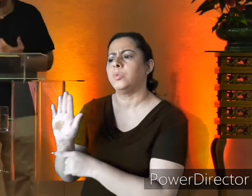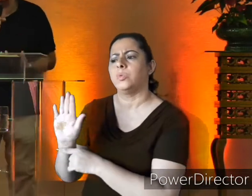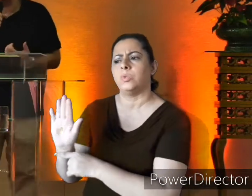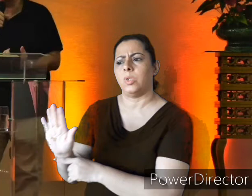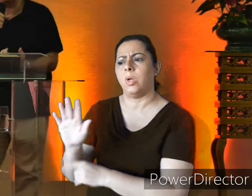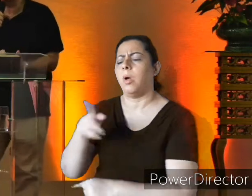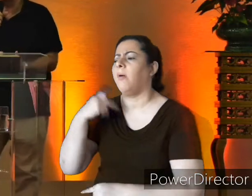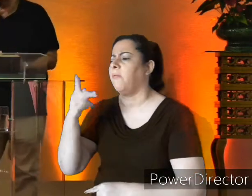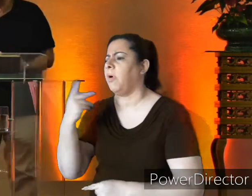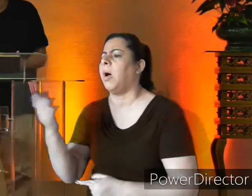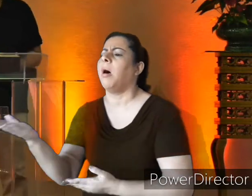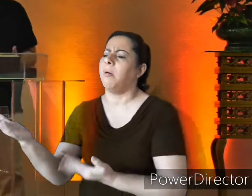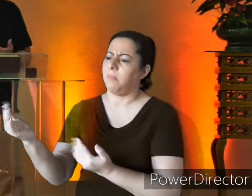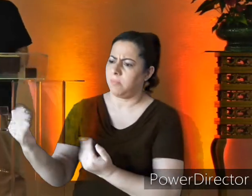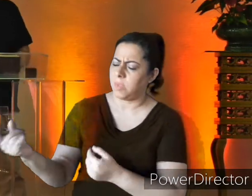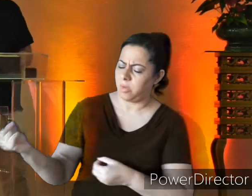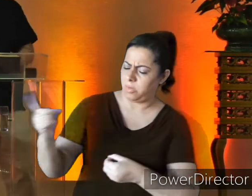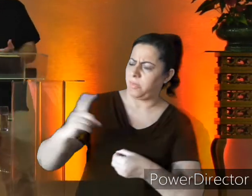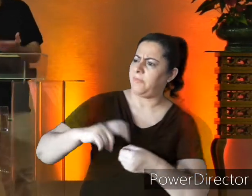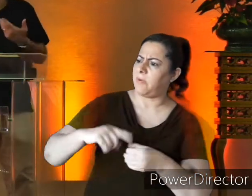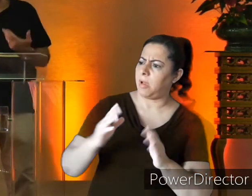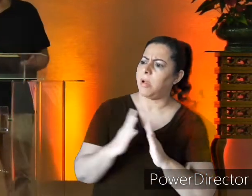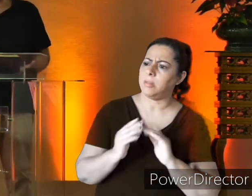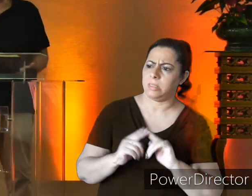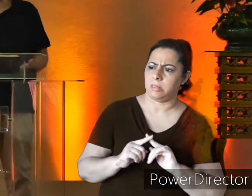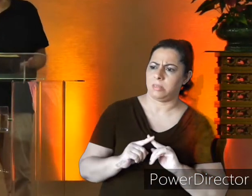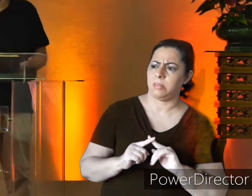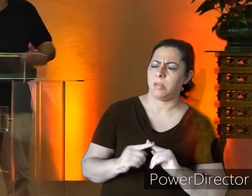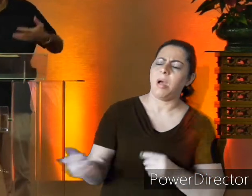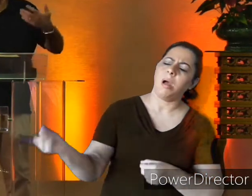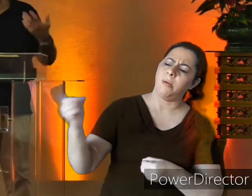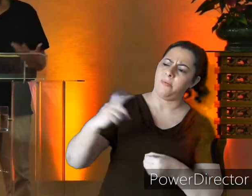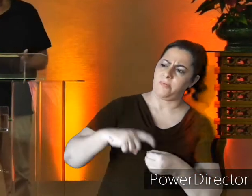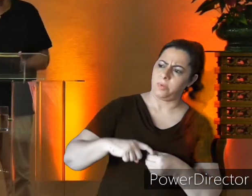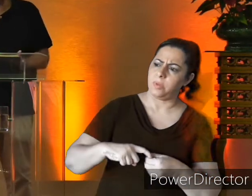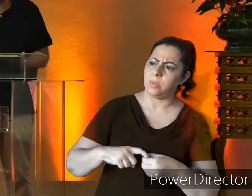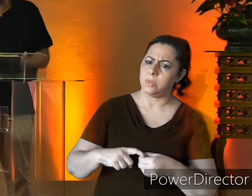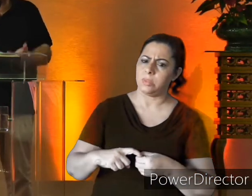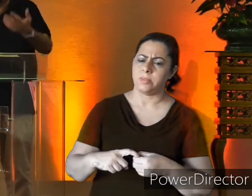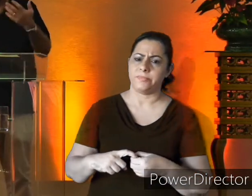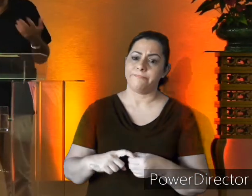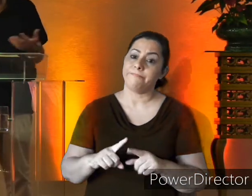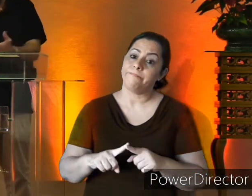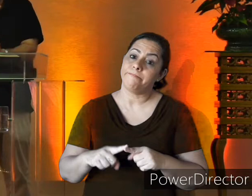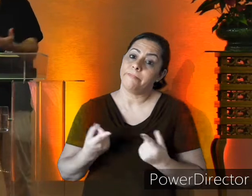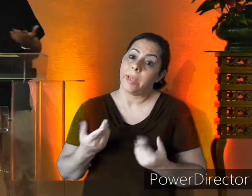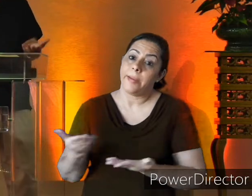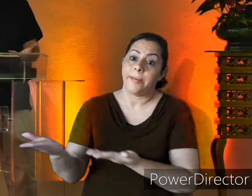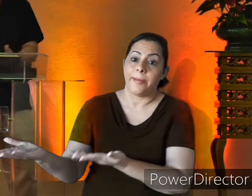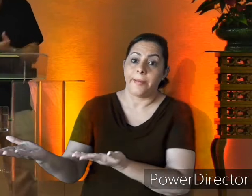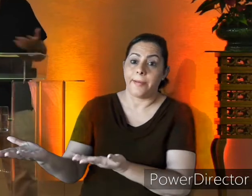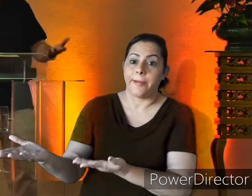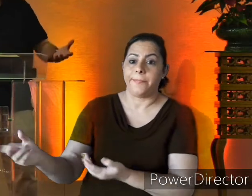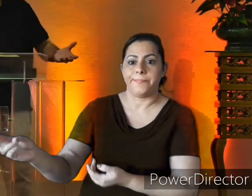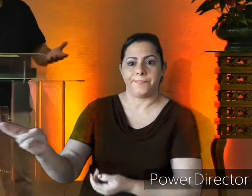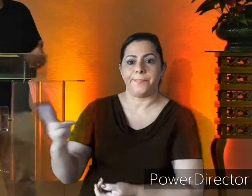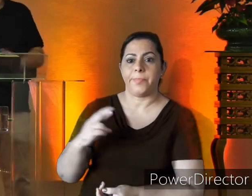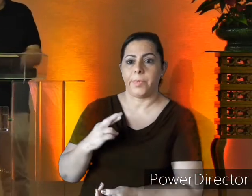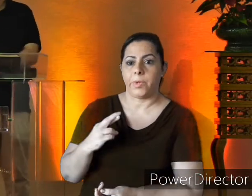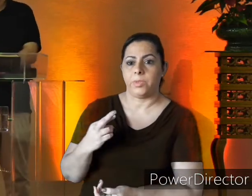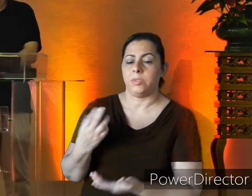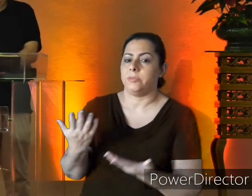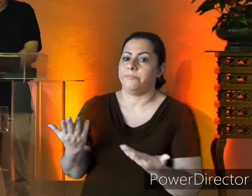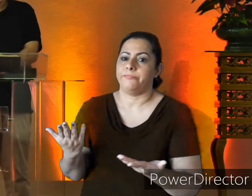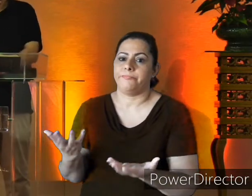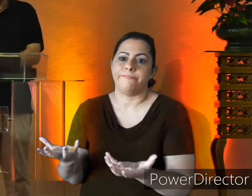procurando trazê-los de volta para o aprisco, para o arraial, para a casa de Deus, muitos já decidiram: não quero